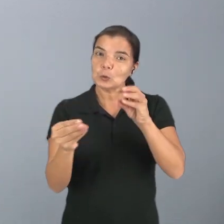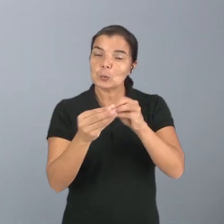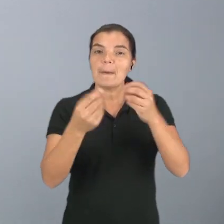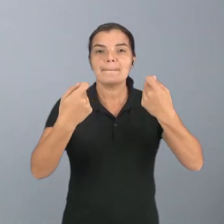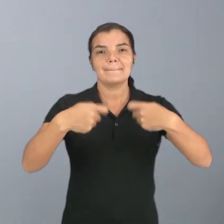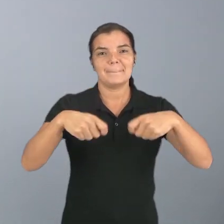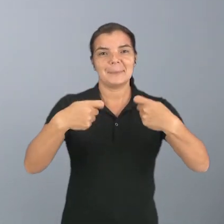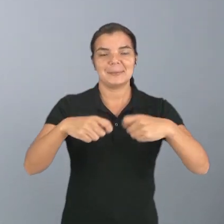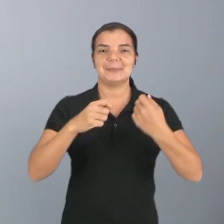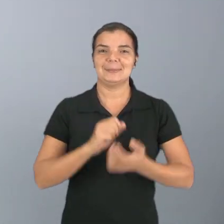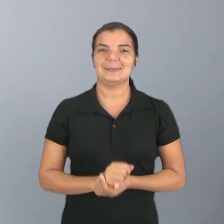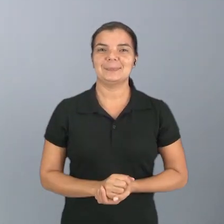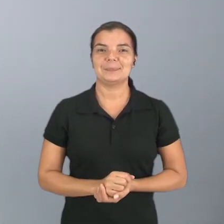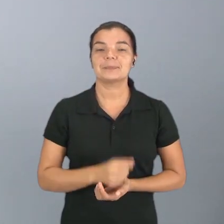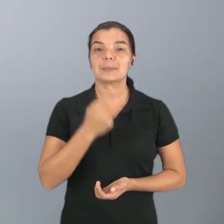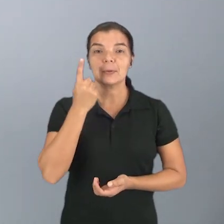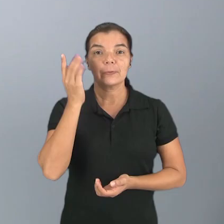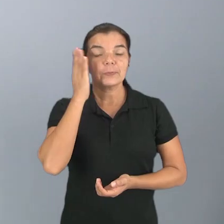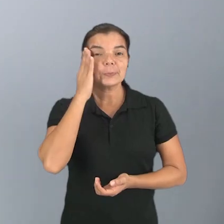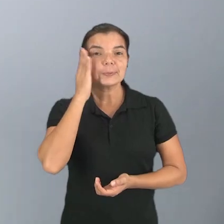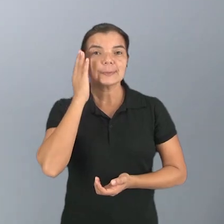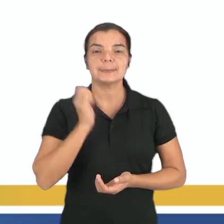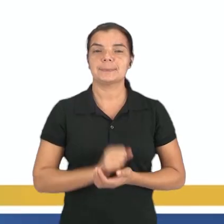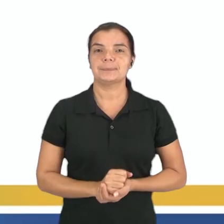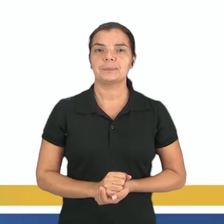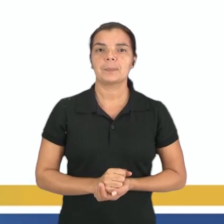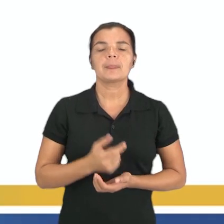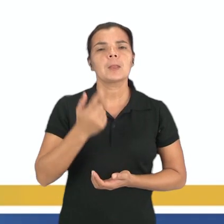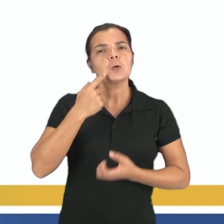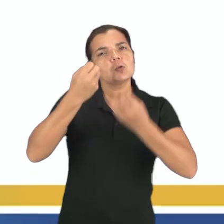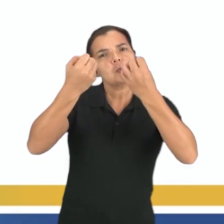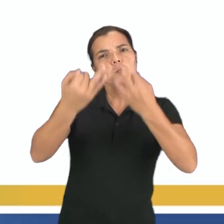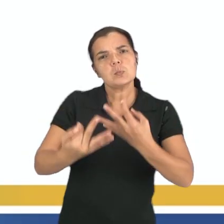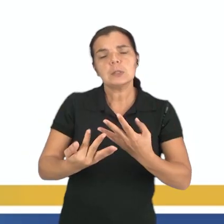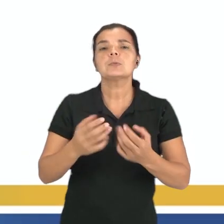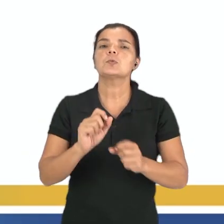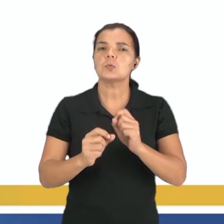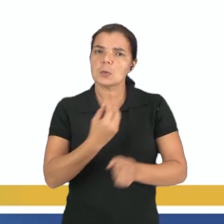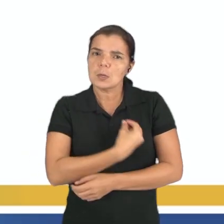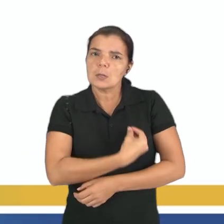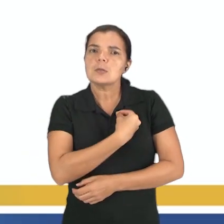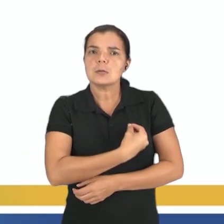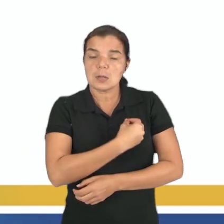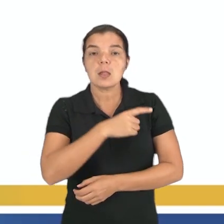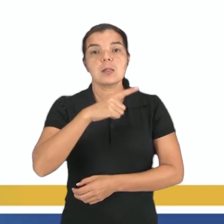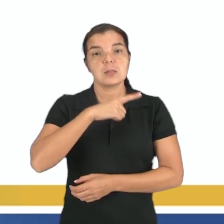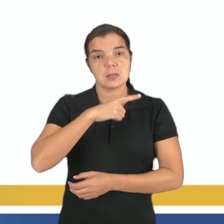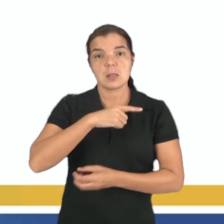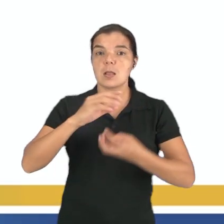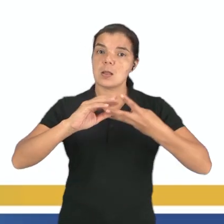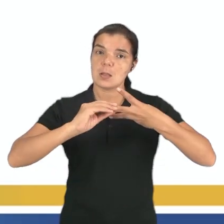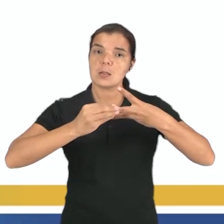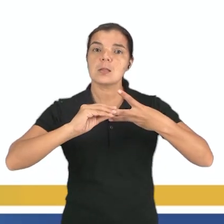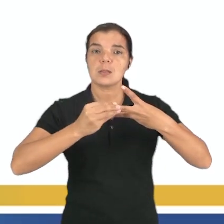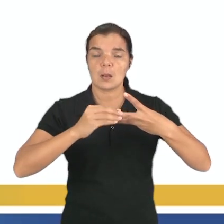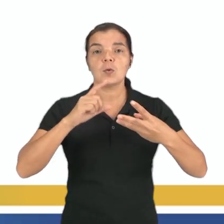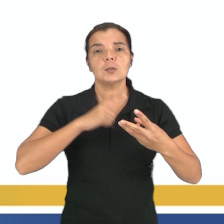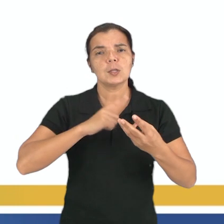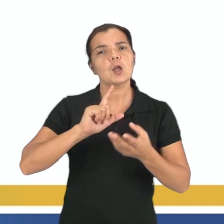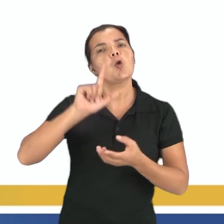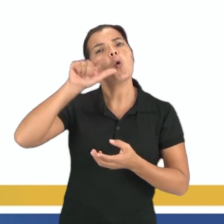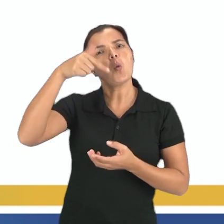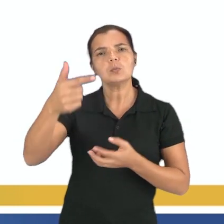a gente precisa, né? Então vamos entender aí. Quando a gente fala dos seres vivos, além deles possuírem células, eles possuem